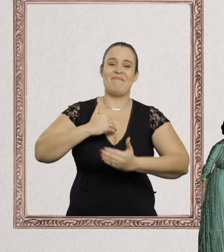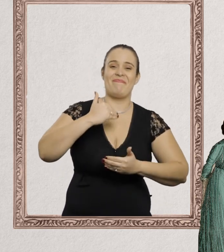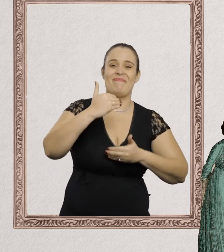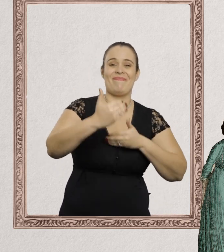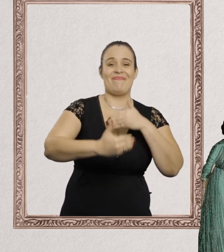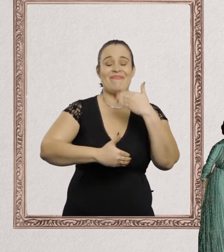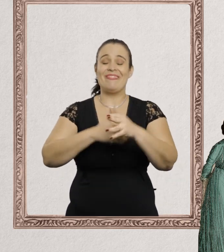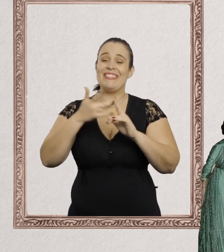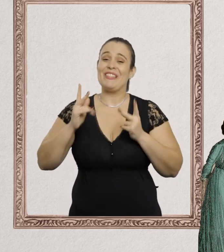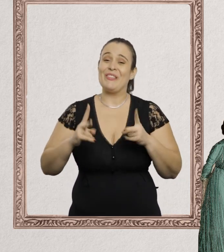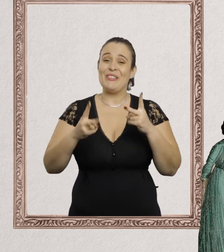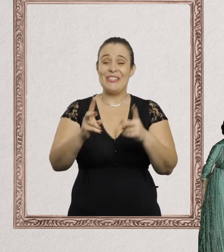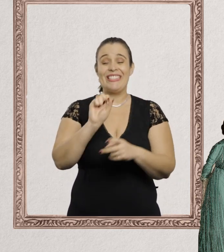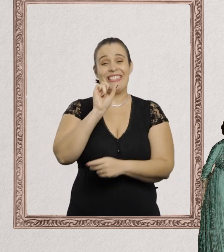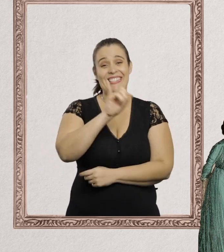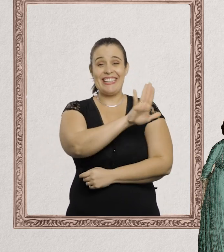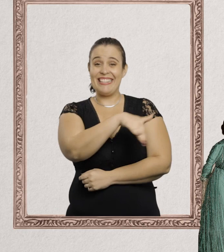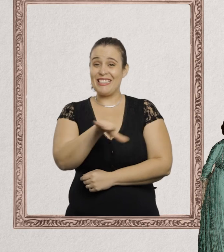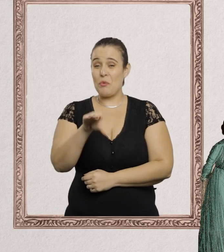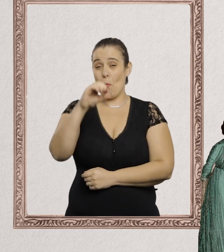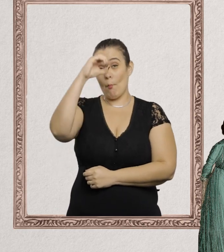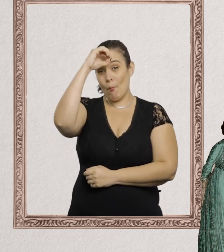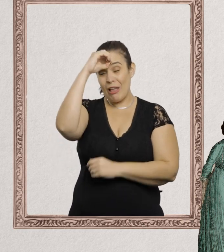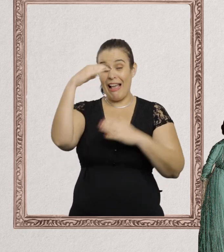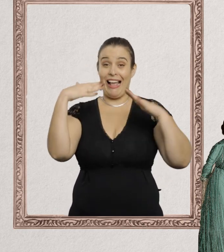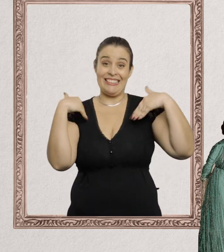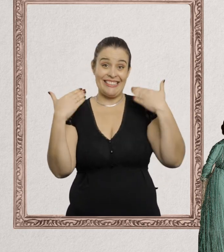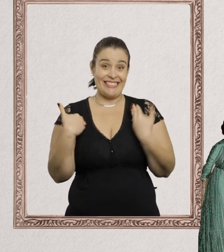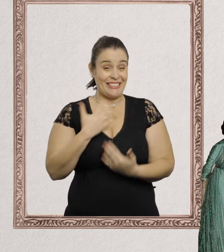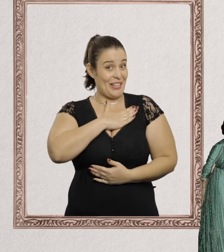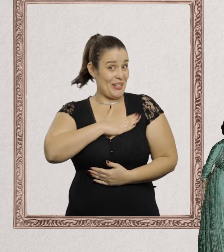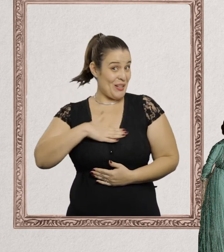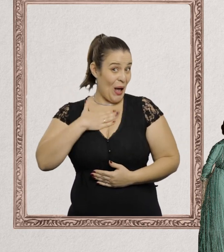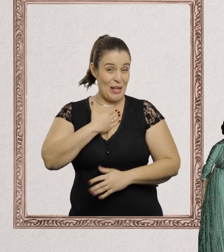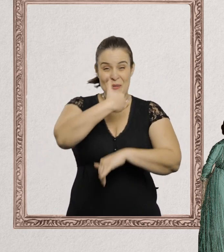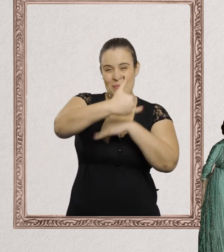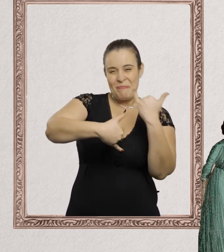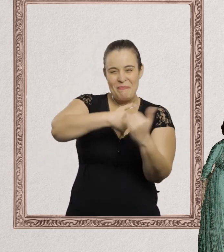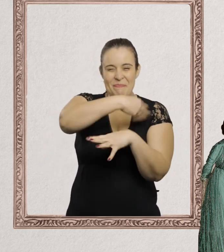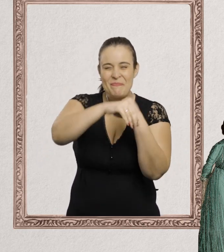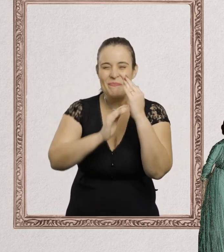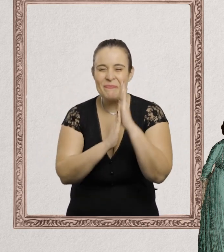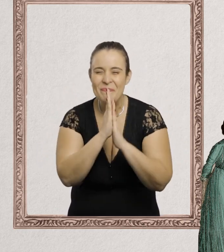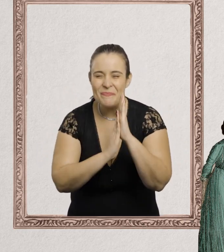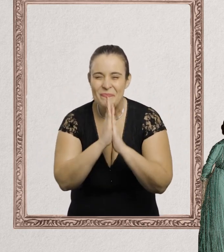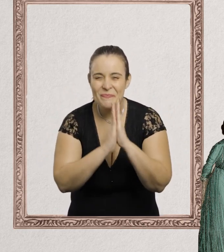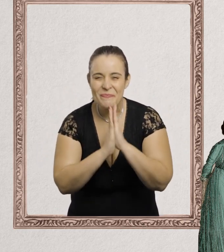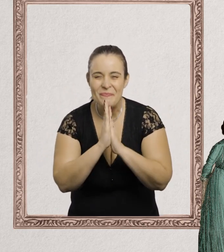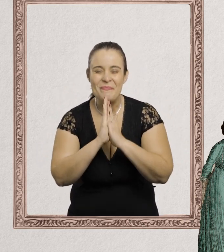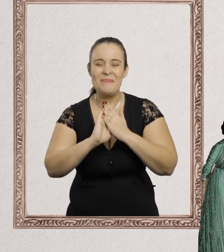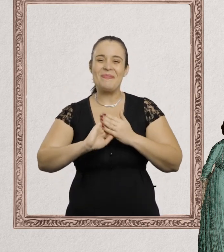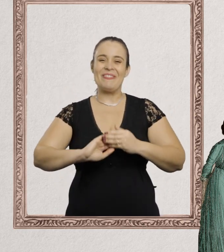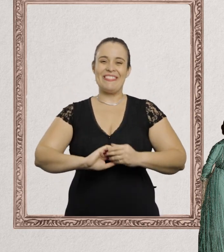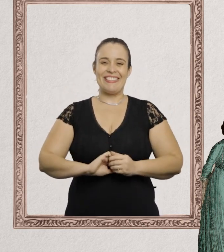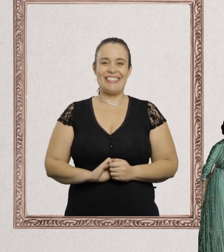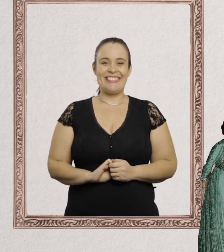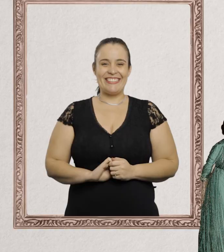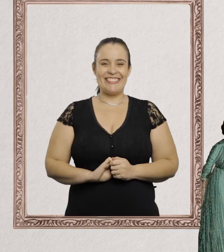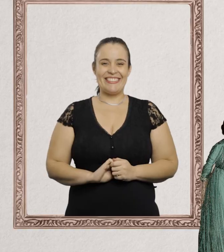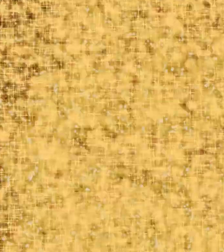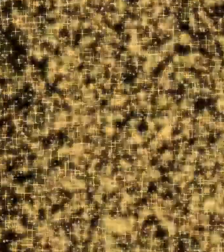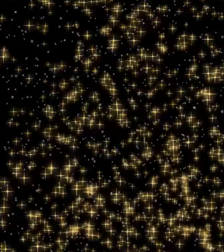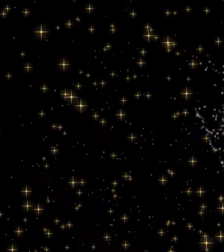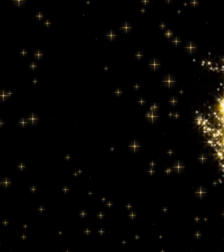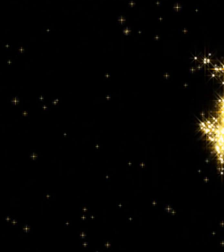E continuará sendo assim enquanto as crianças forem inocentes e alegres e gostarem de fazer